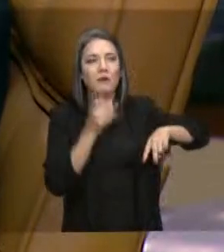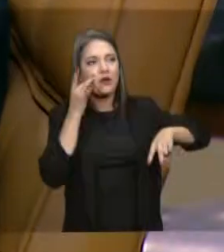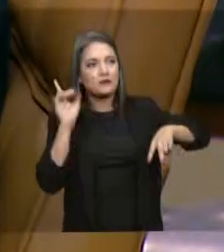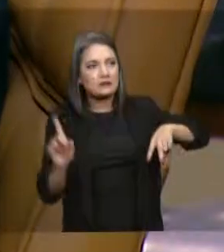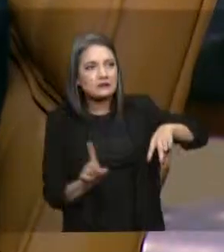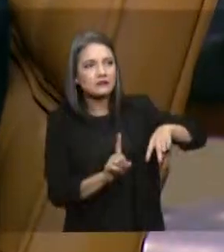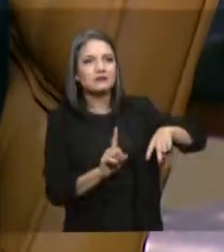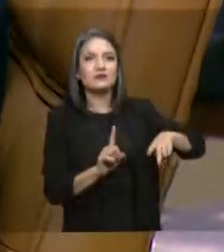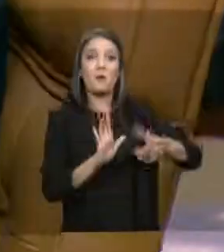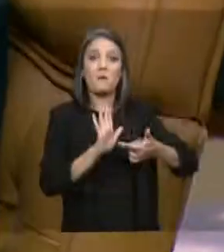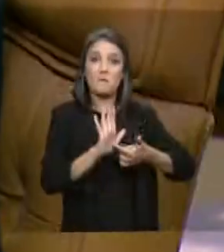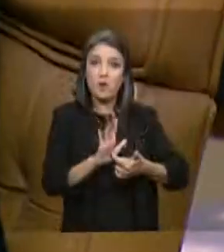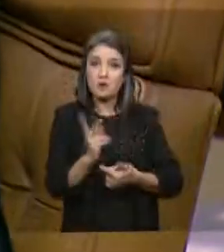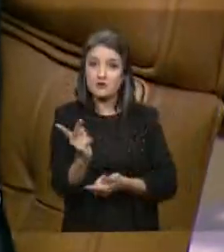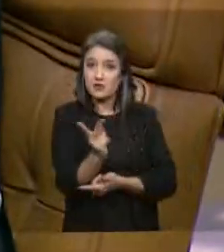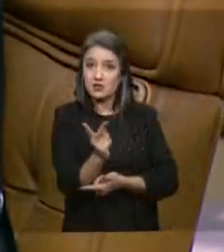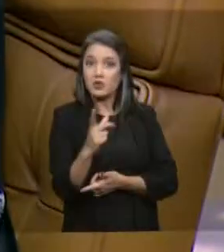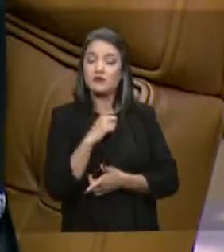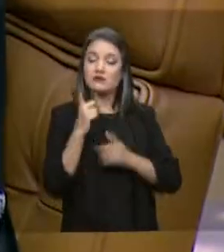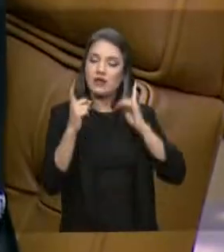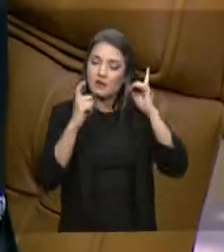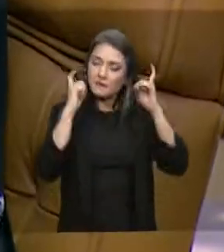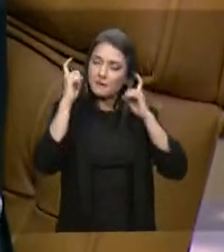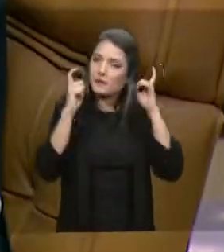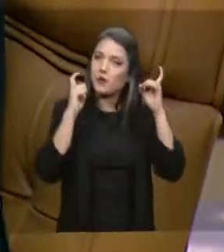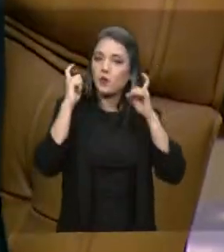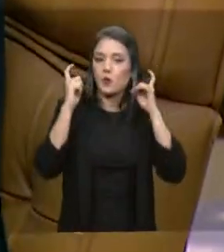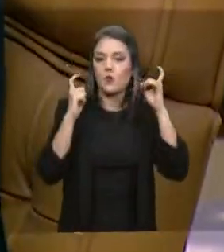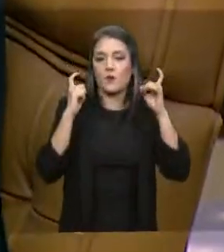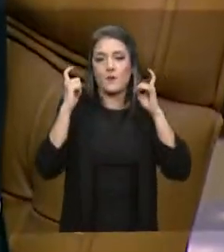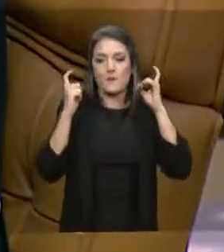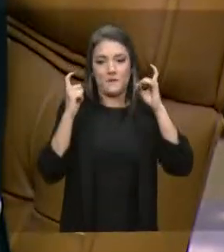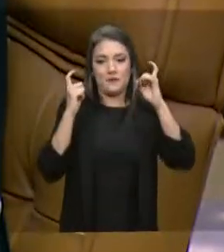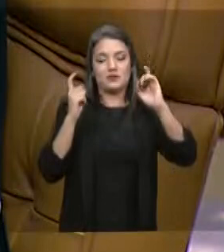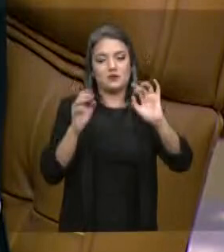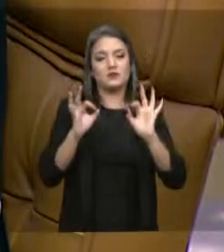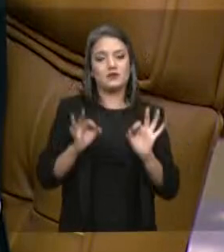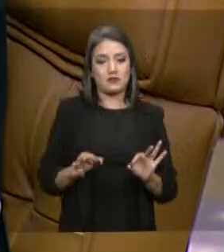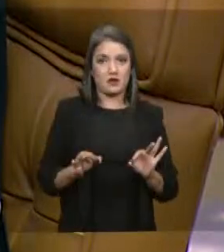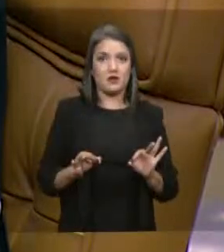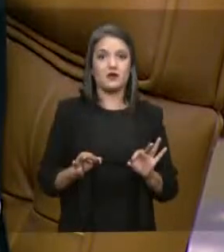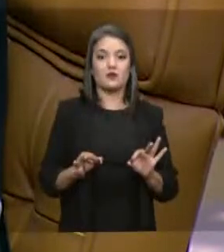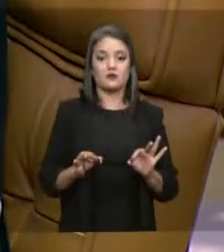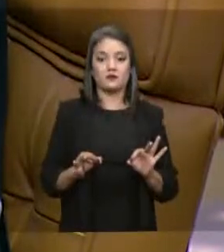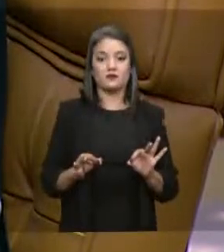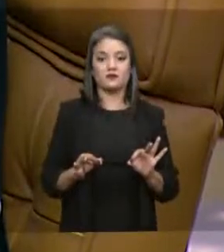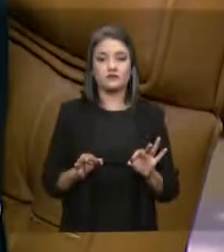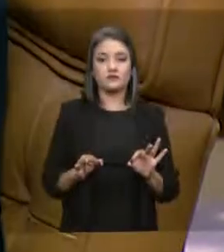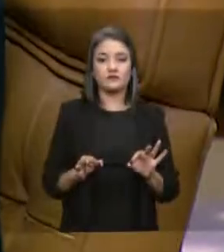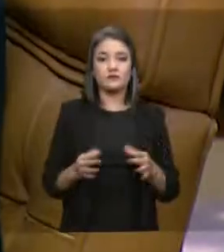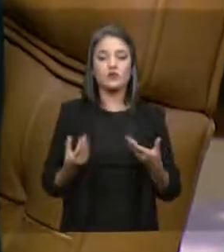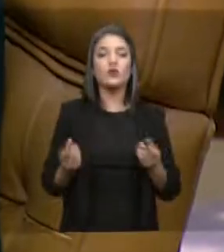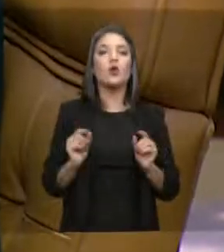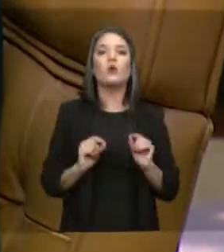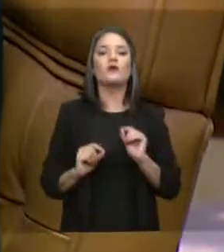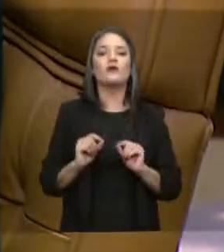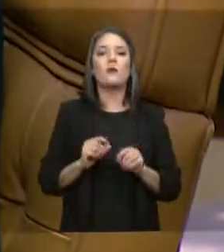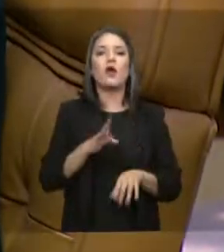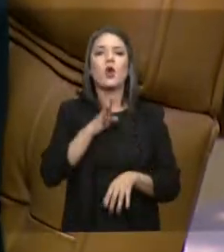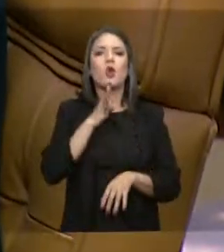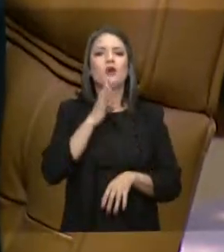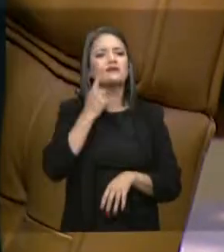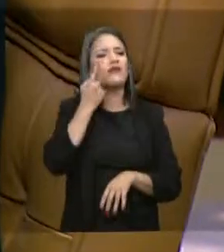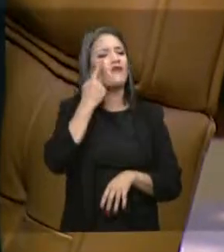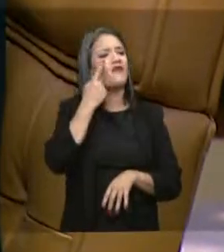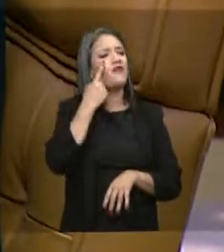e Isso foi reiterado hoje aqui pelo próprio Ministro Alexandre não só de conhecimento da